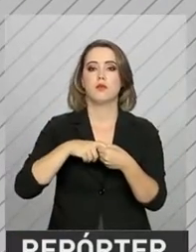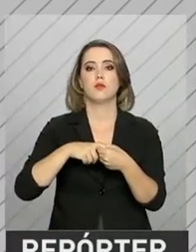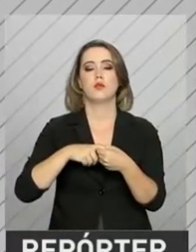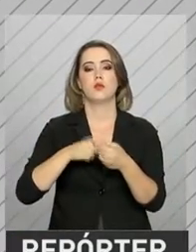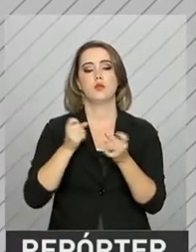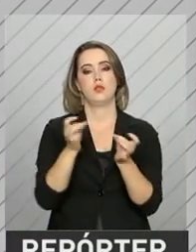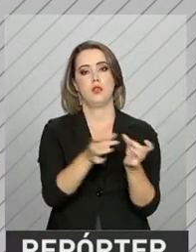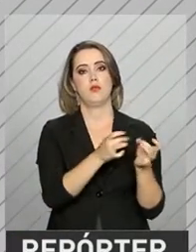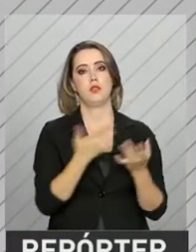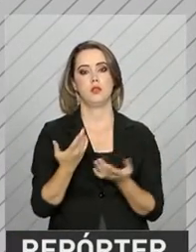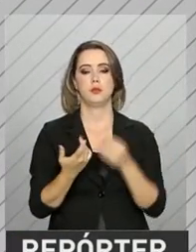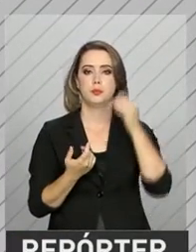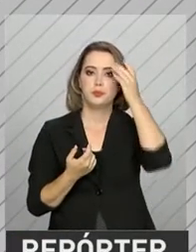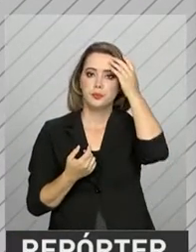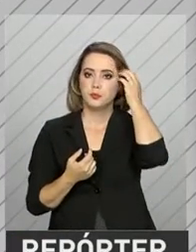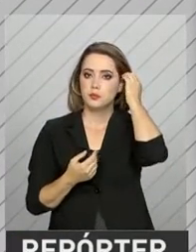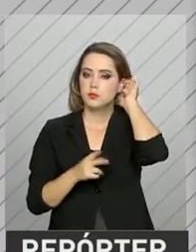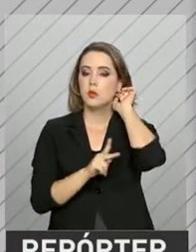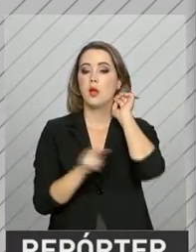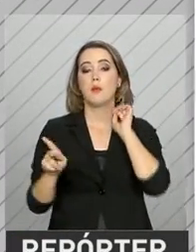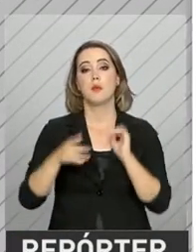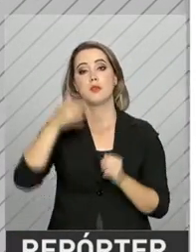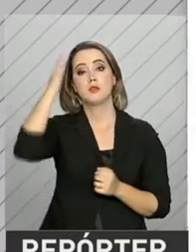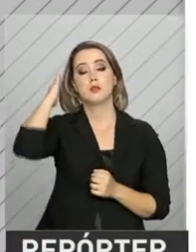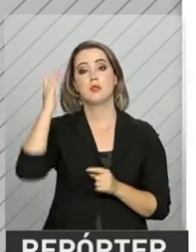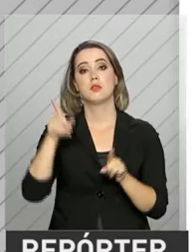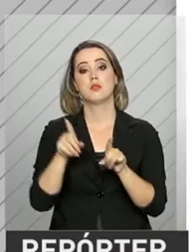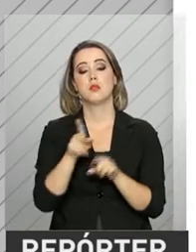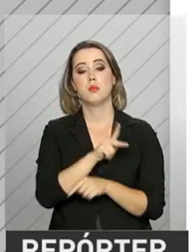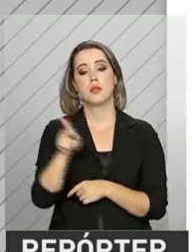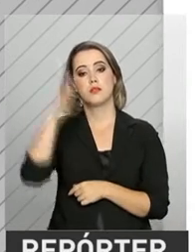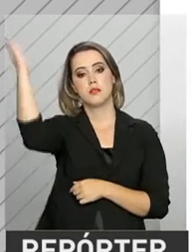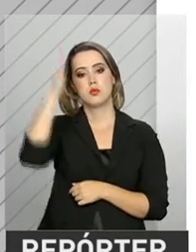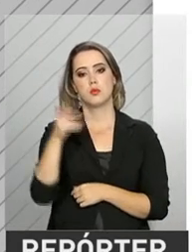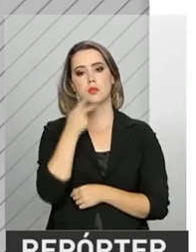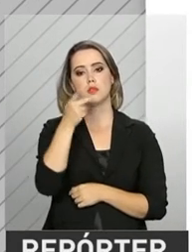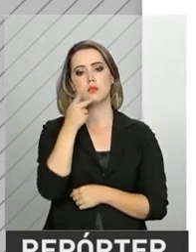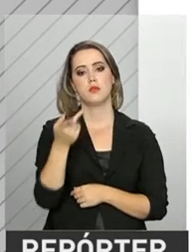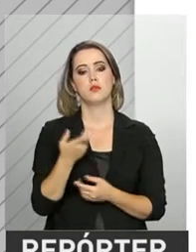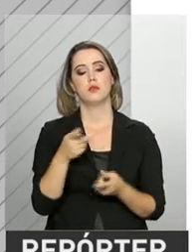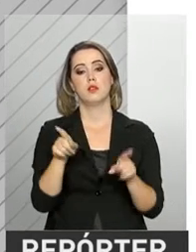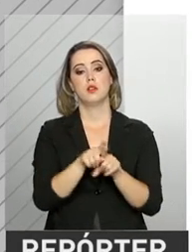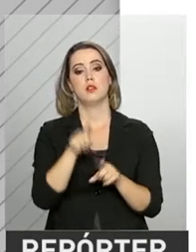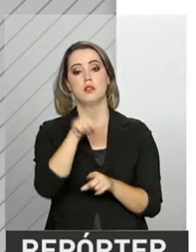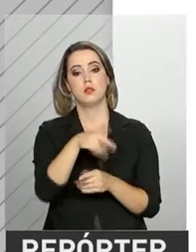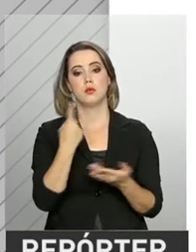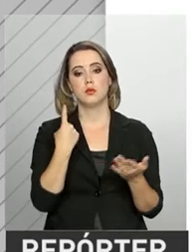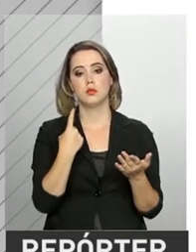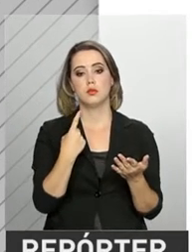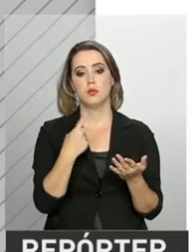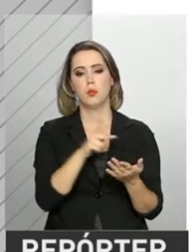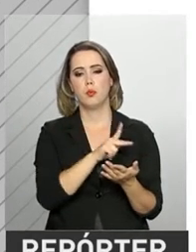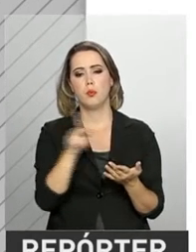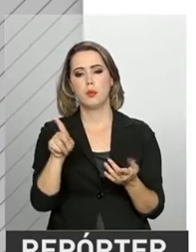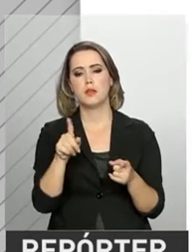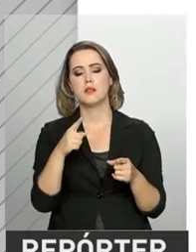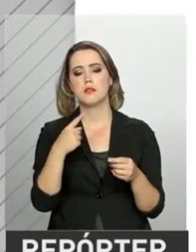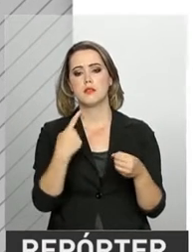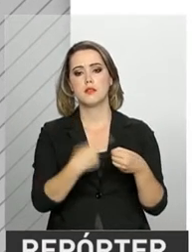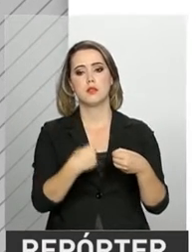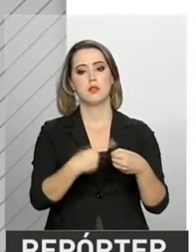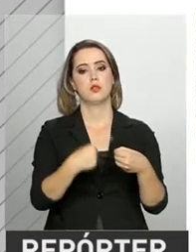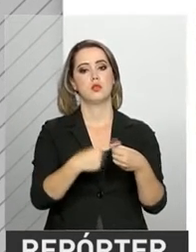nota à presidência da república diz que a decisão de ronchi reafirma a qualidade ea solidez do sistema sanitário